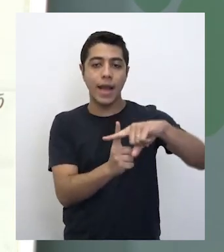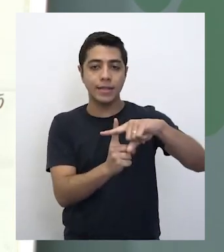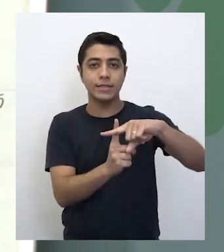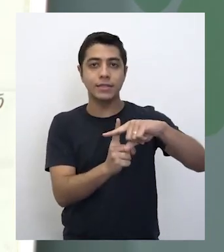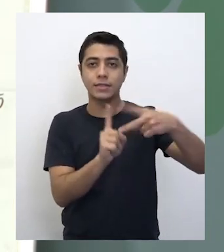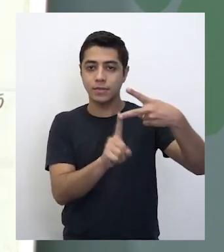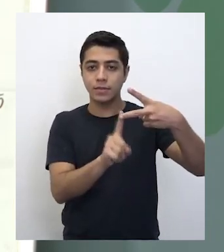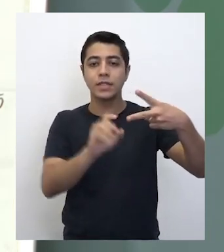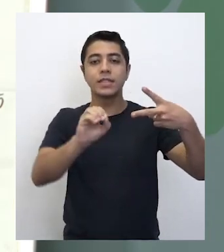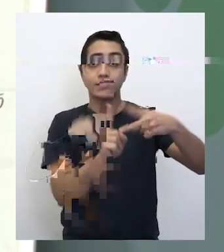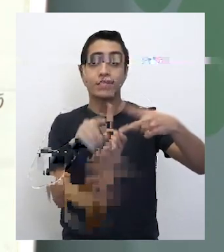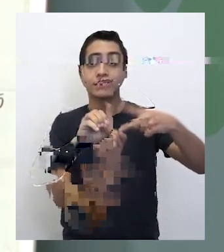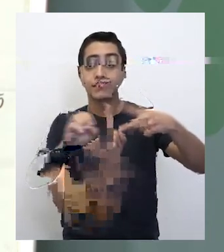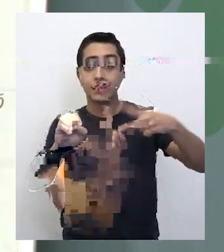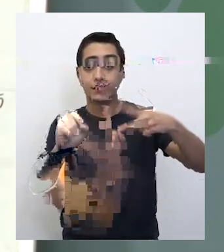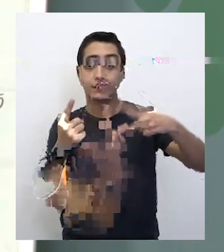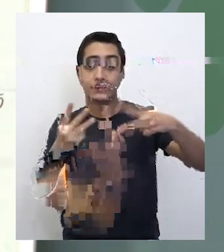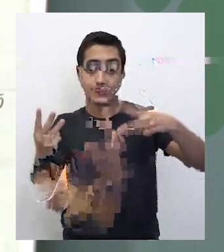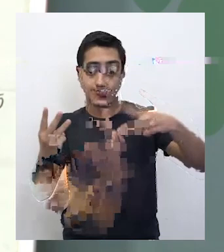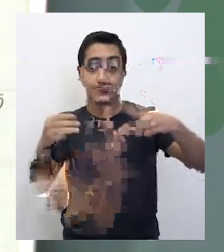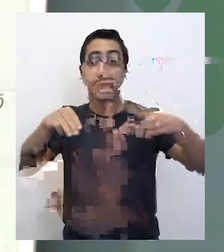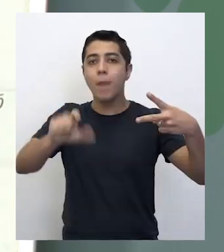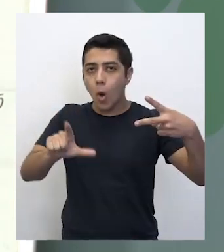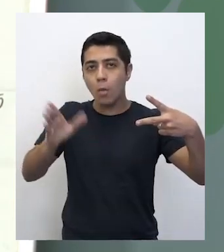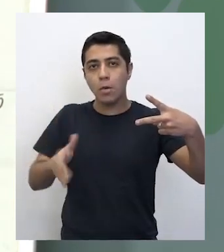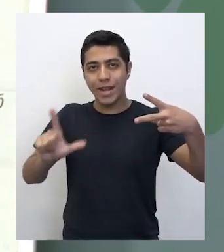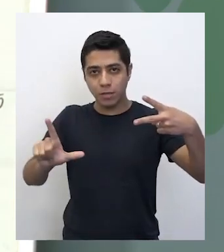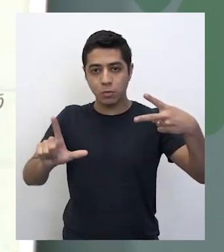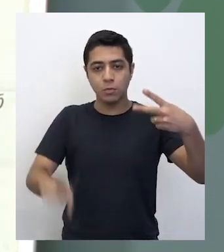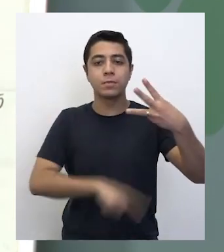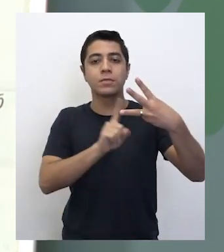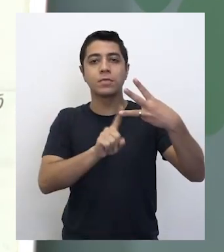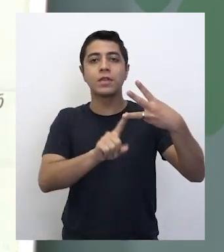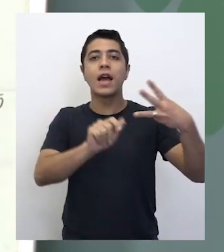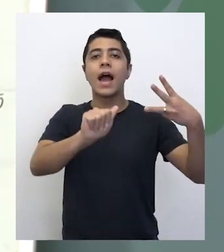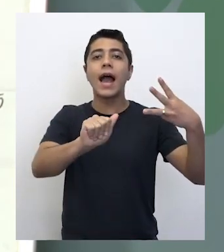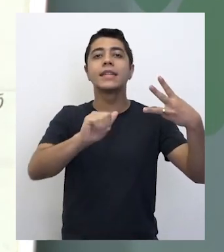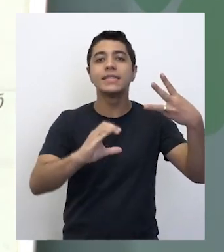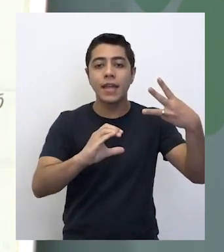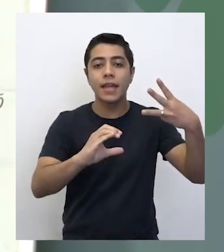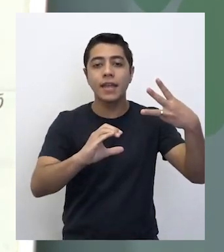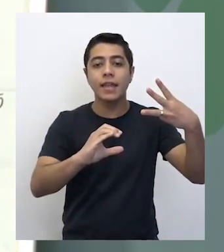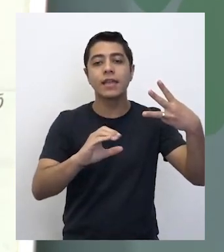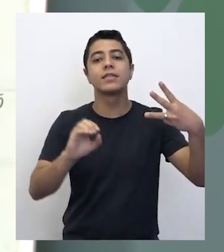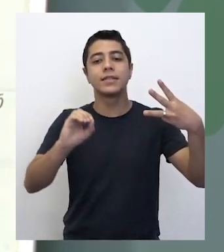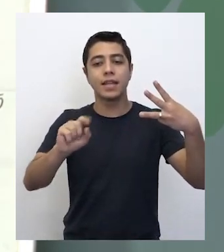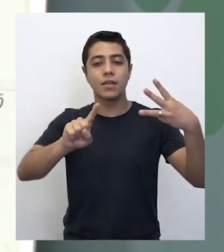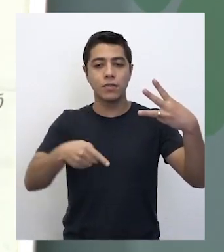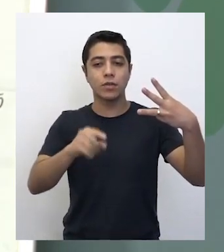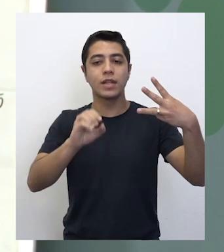0,00133 mol por litro. E a minha concentração de de acetato, vai também ser